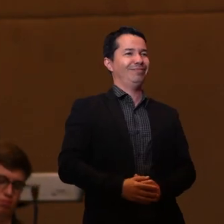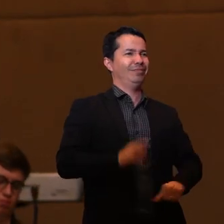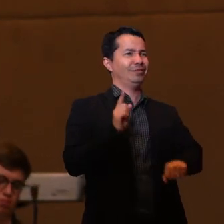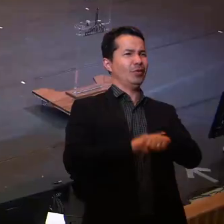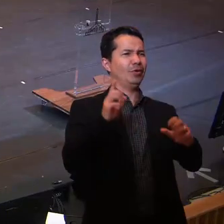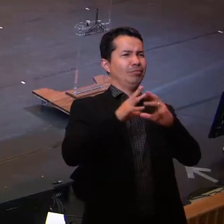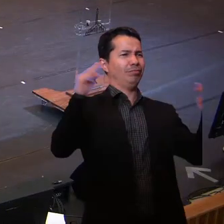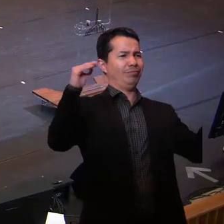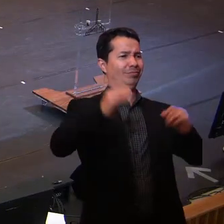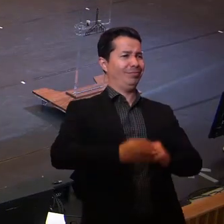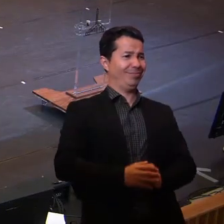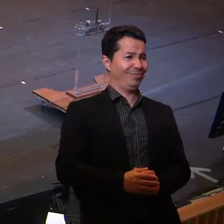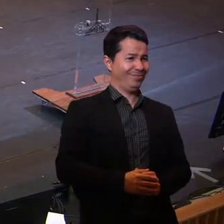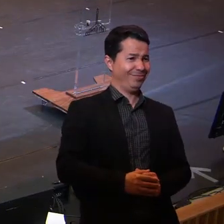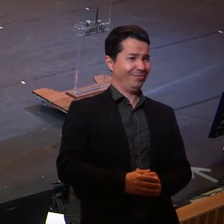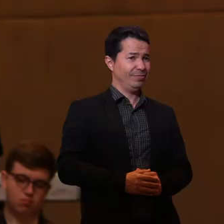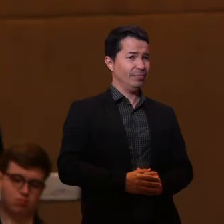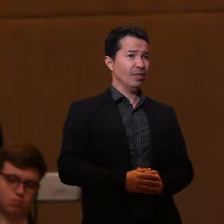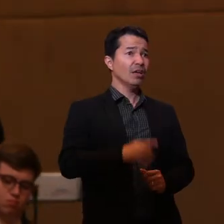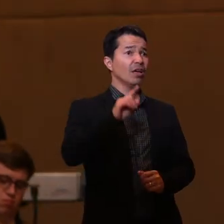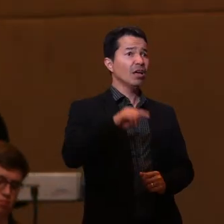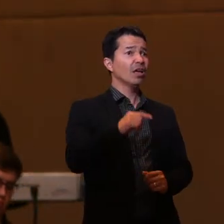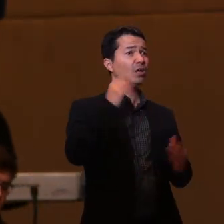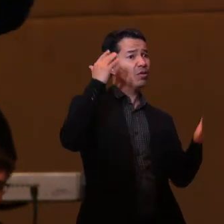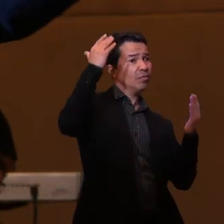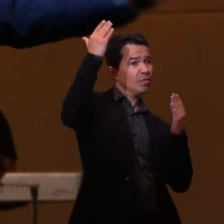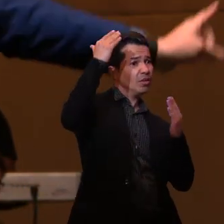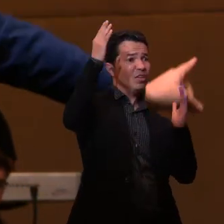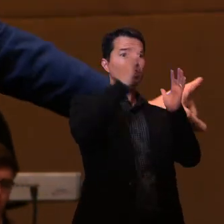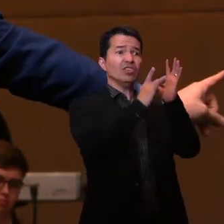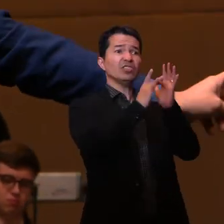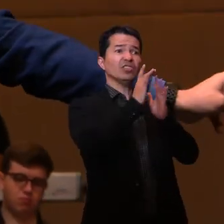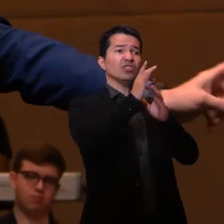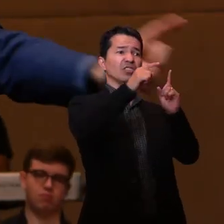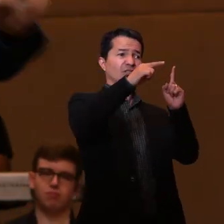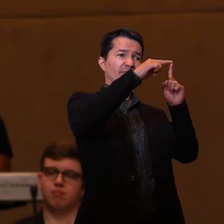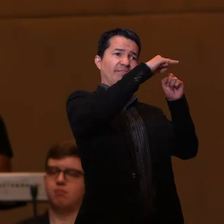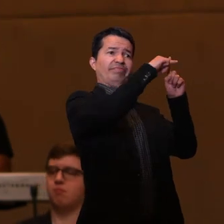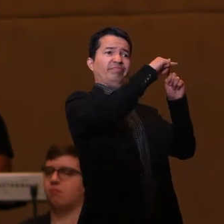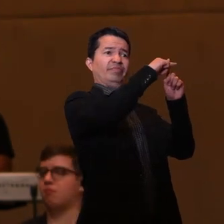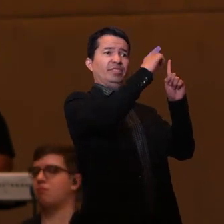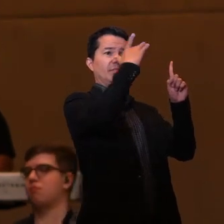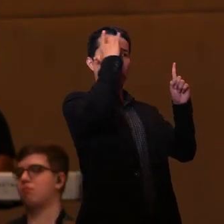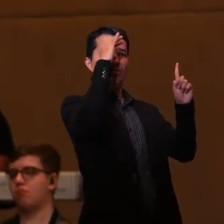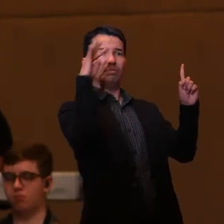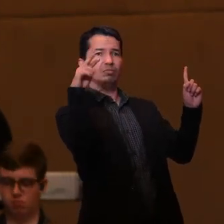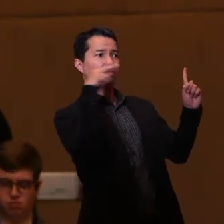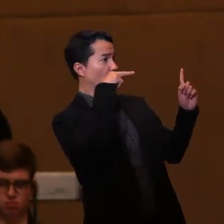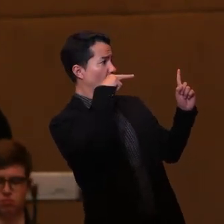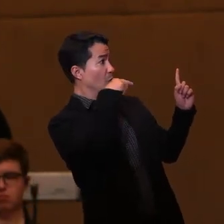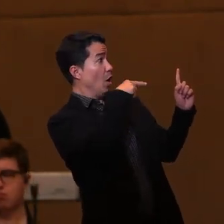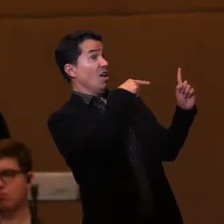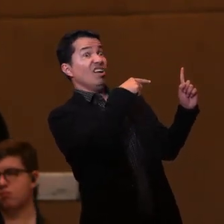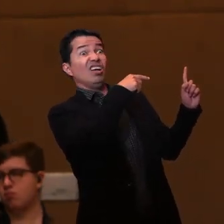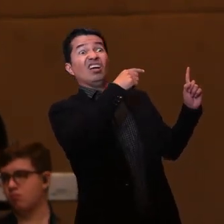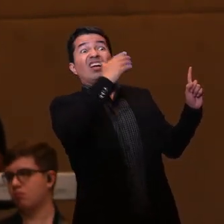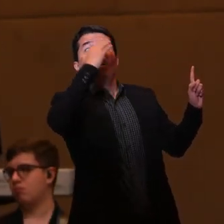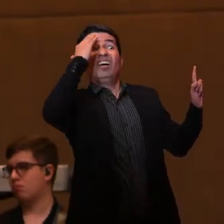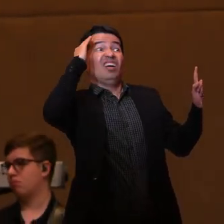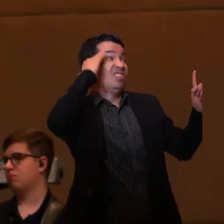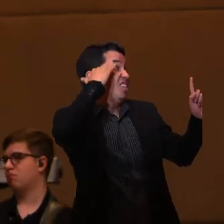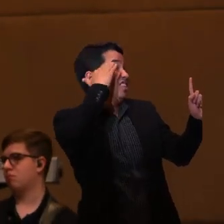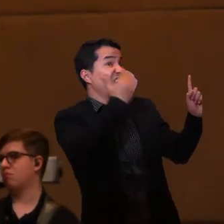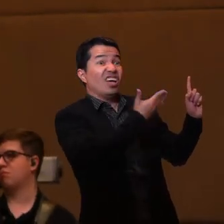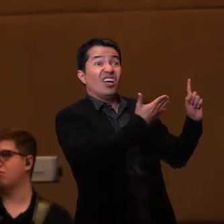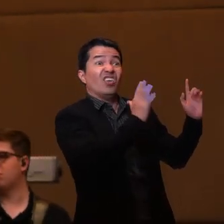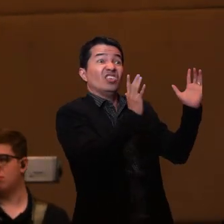ele viu o sinal. Ele é o Filho do